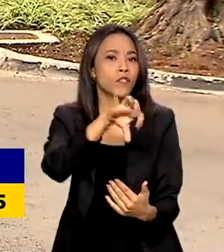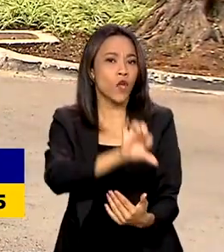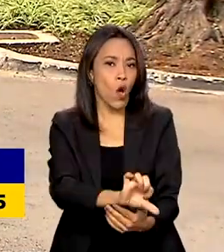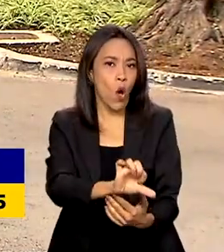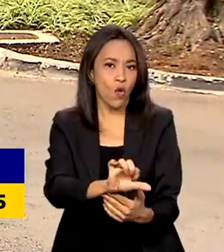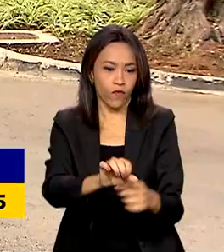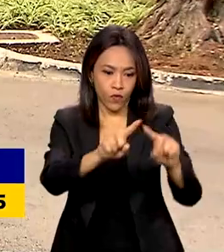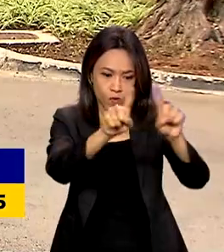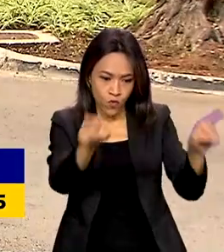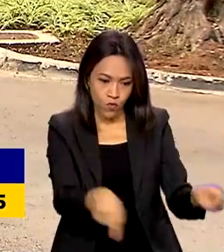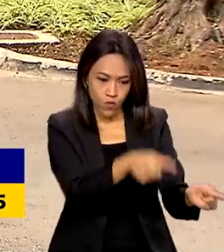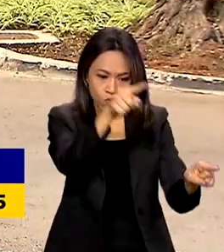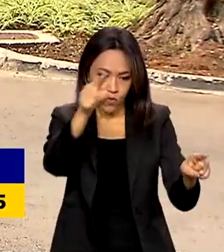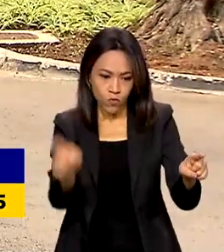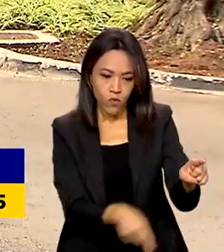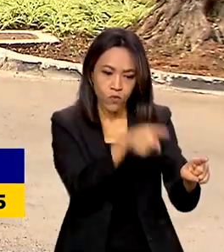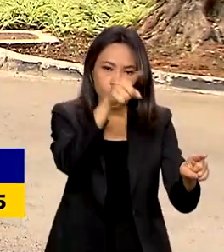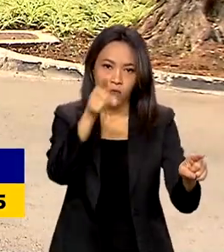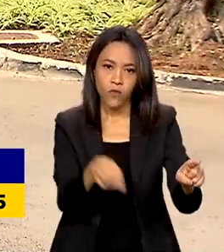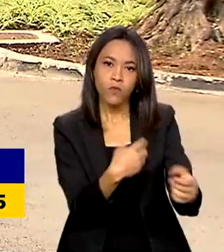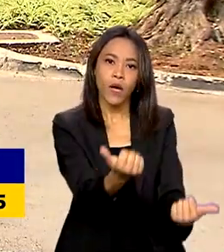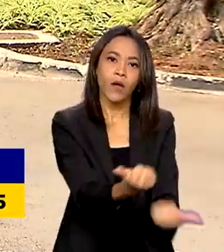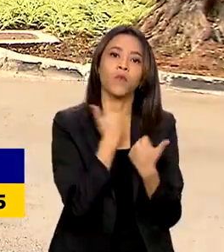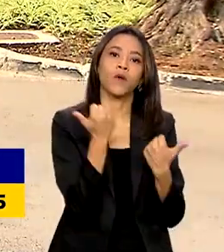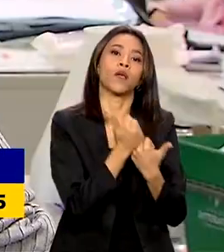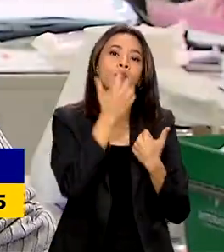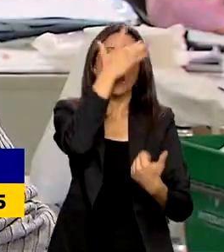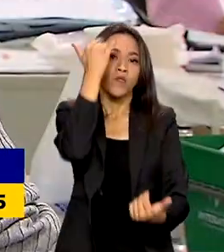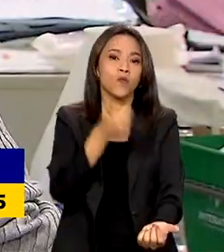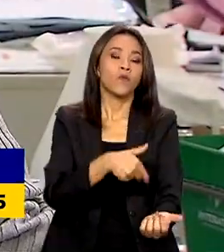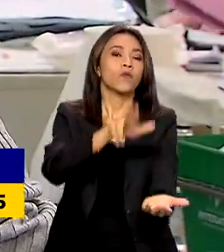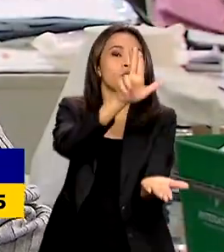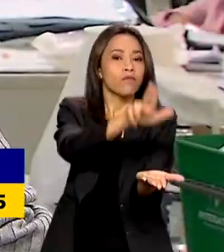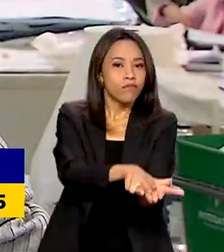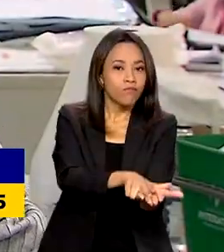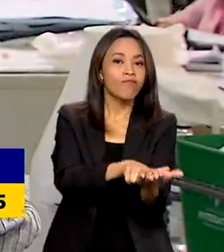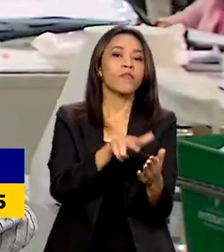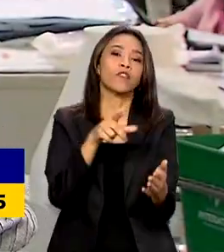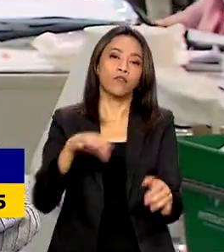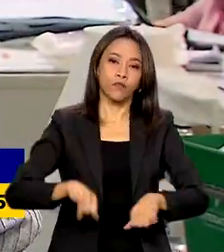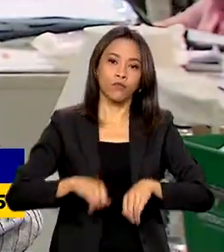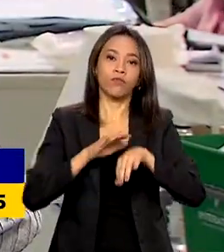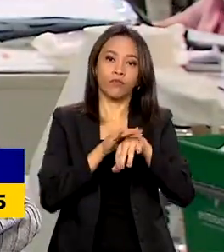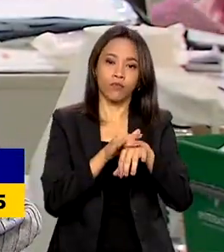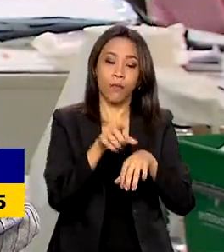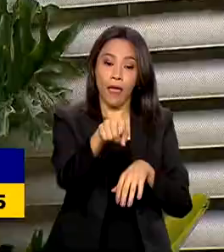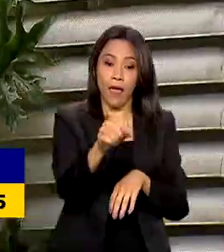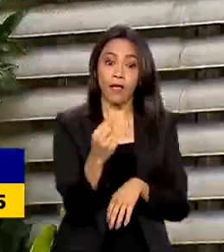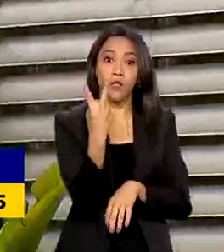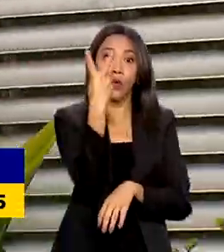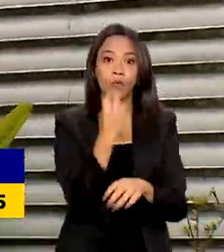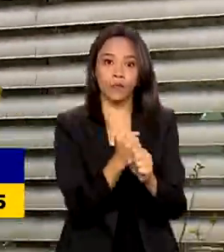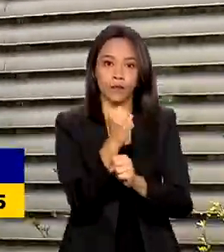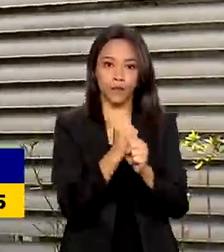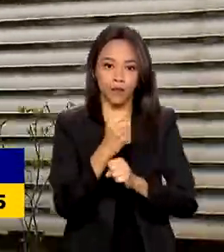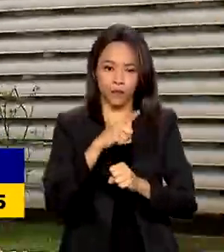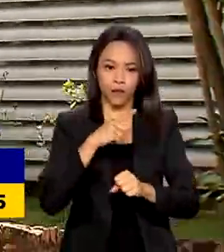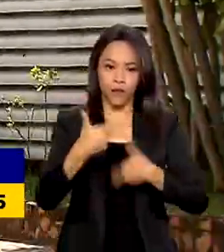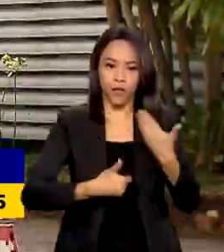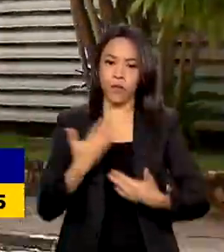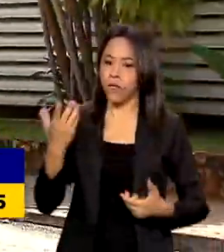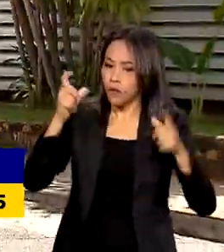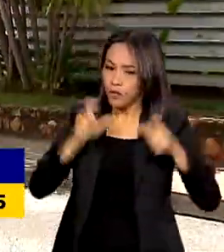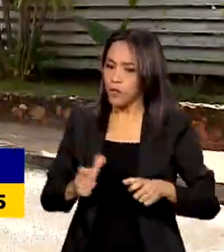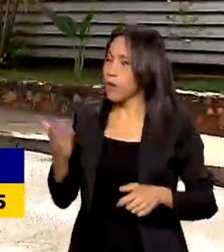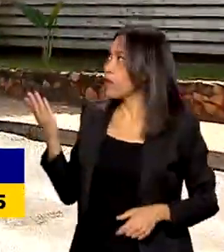na assistência desses pacientes crônicos. Há 2 anos, Ivanete faz tratamento nesta unidade de saúde